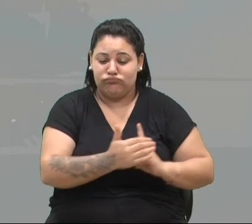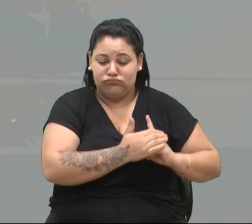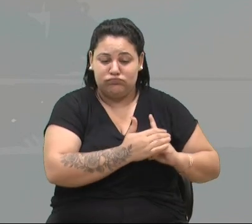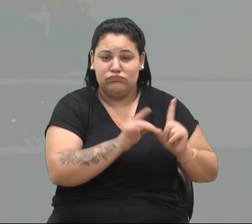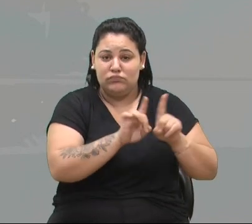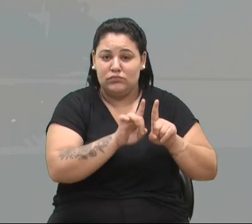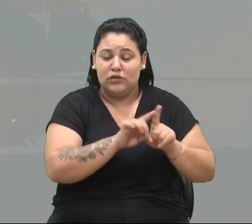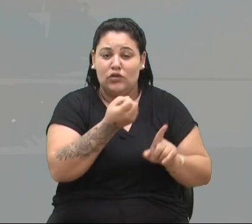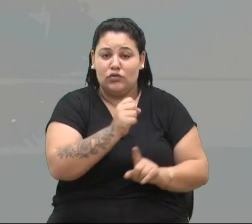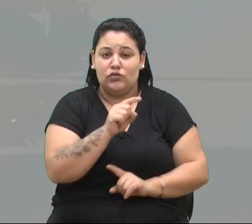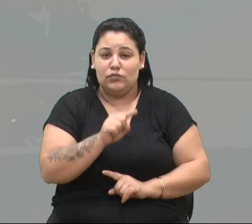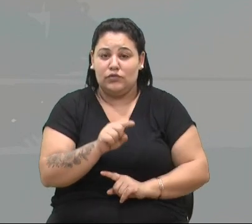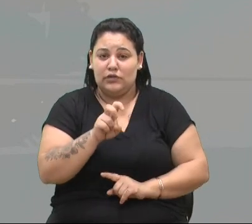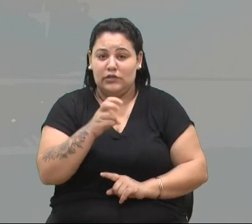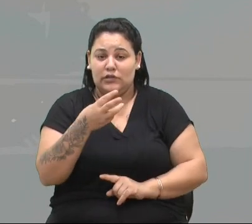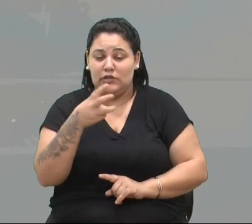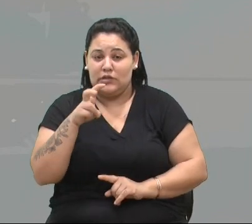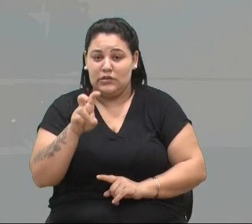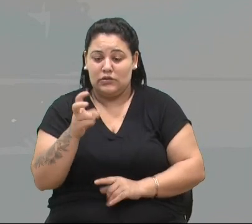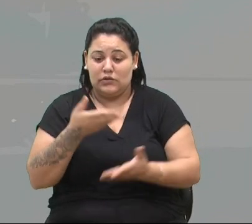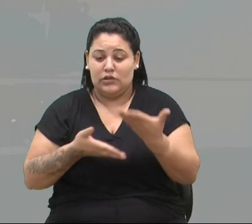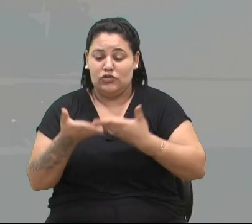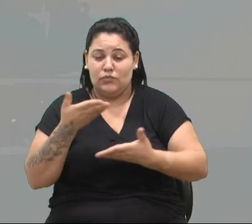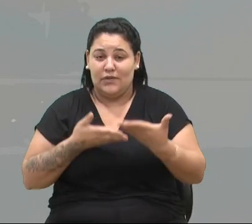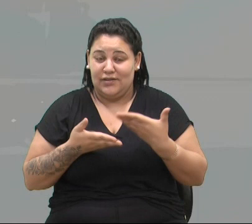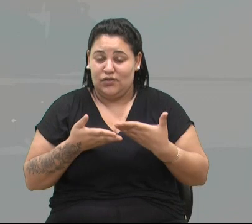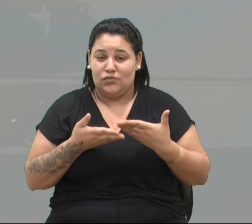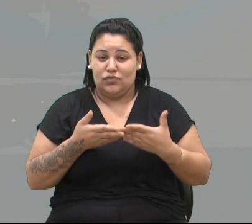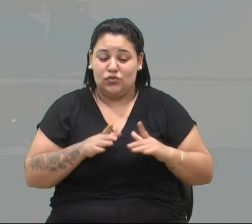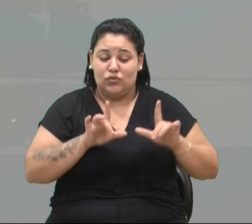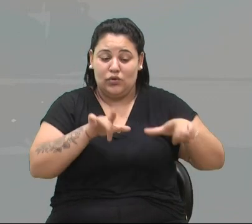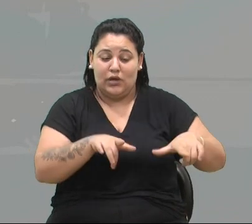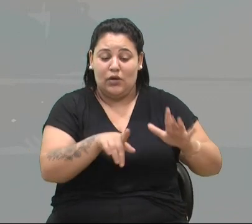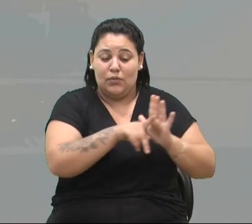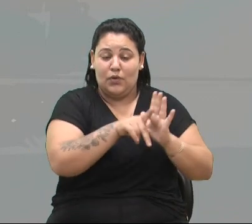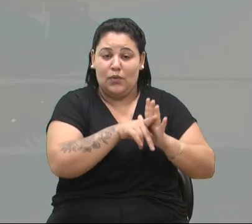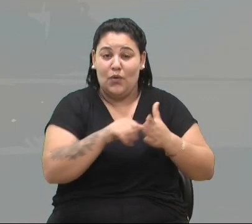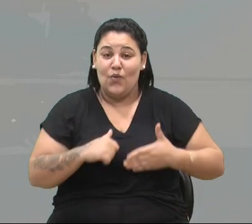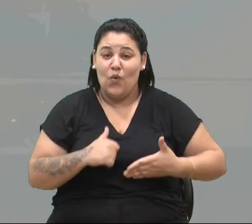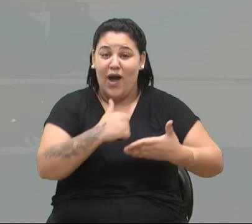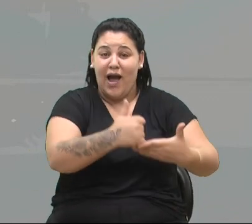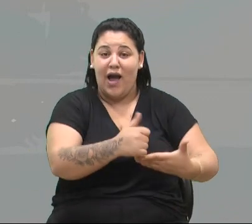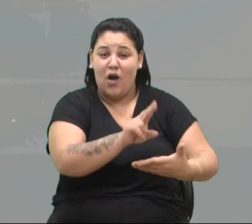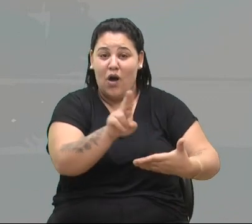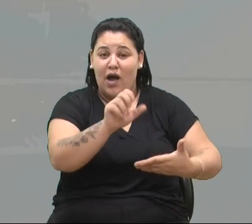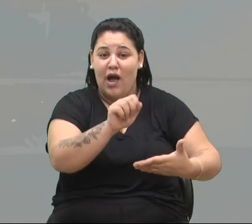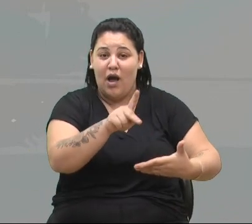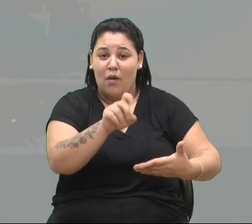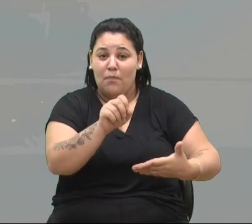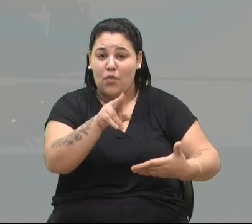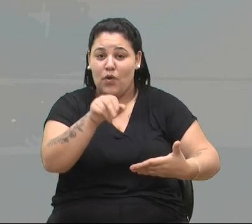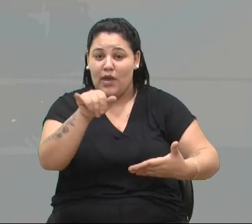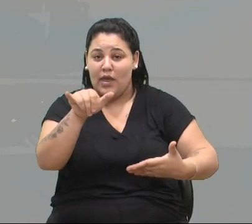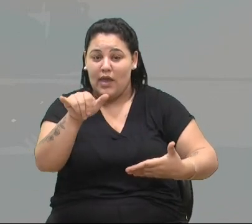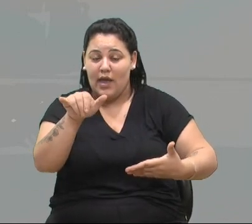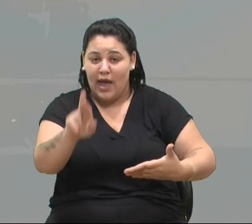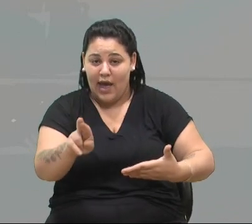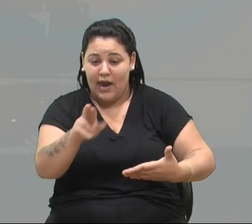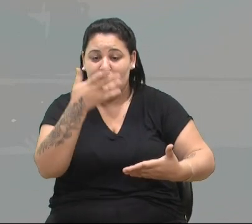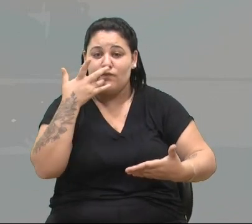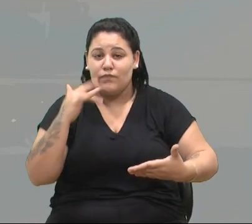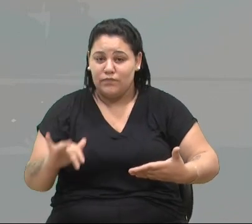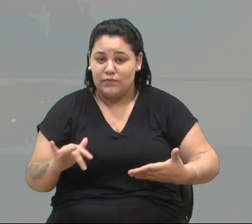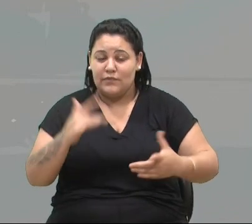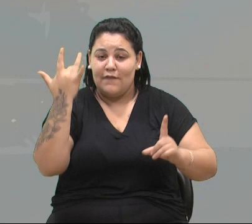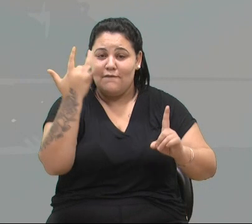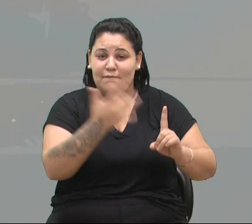8.335 atendimentos no nosso ambulatório de maus tratos, o ambulatório lá, o Apoiar, que atende as crianças vítimas de maus tratos ou violência.